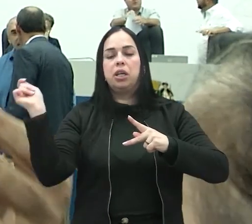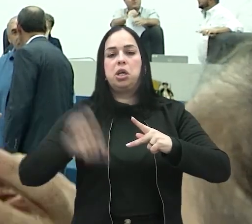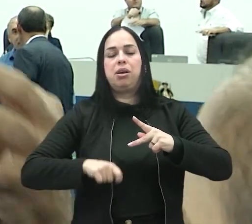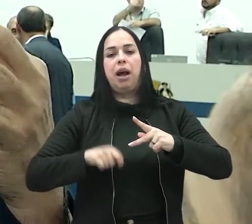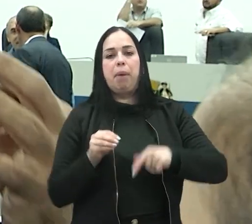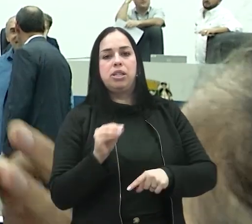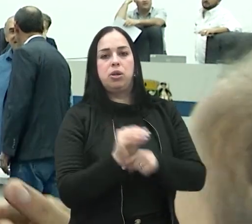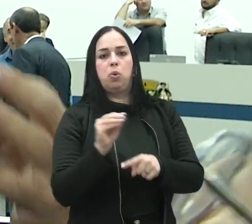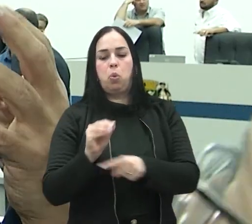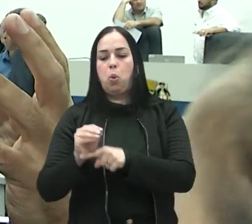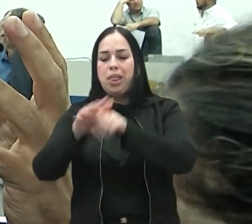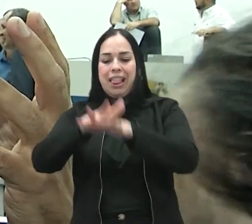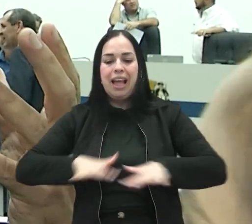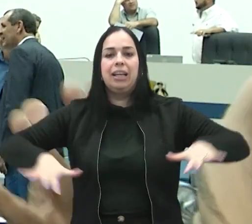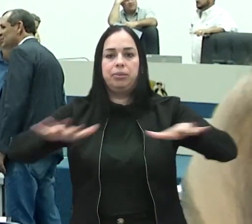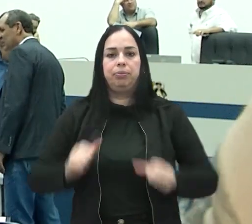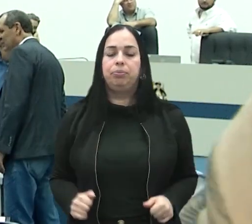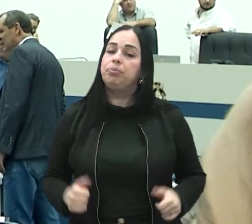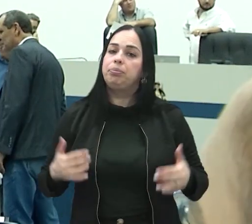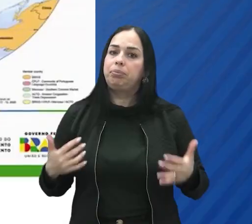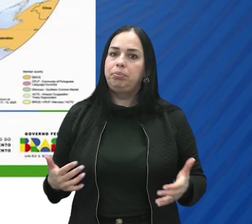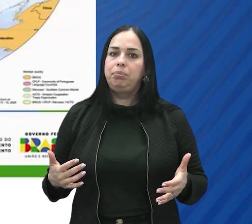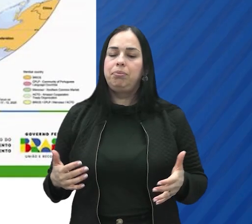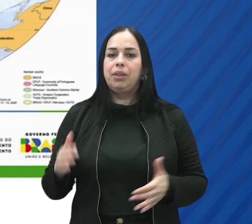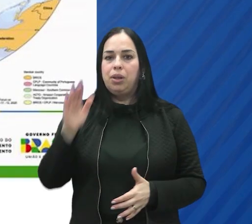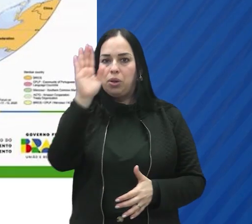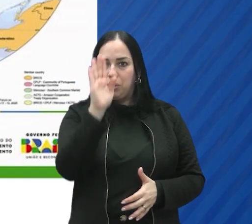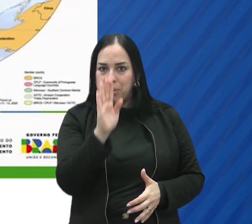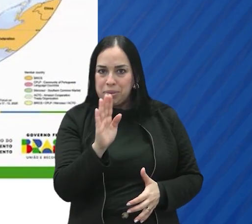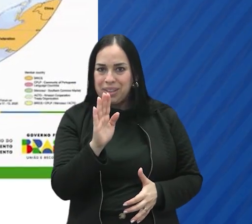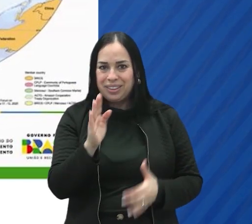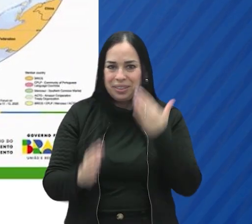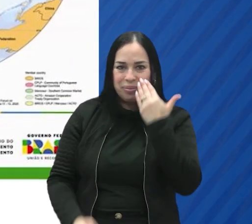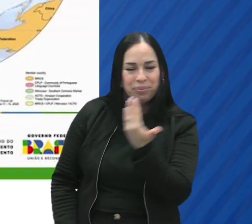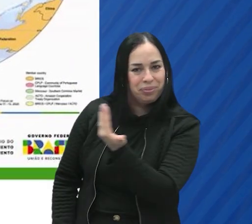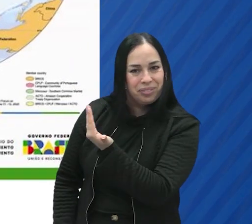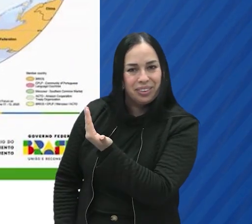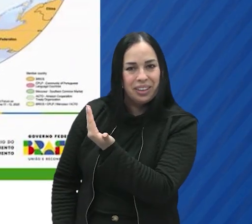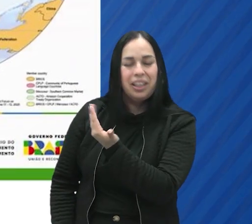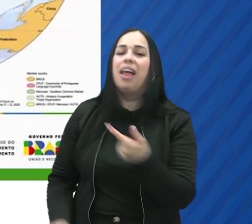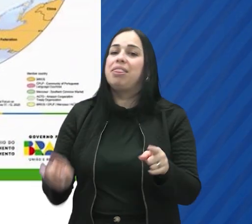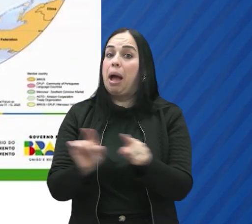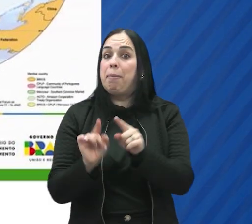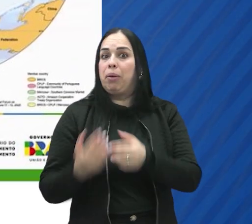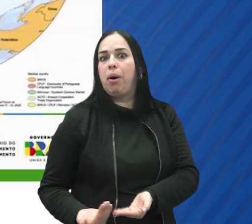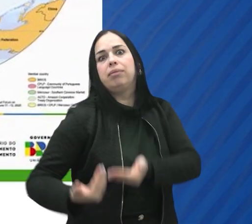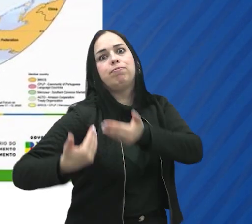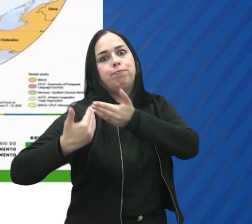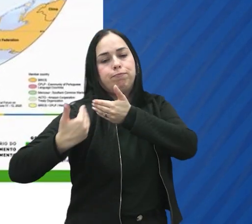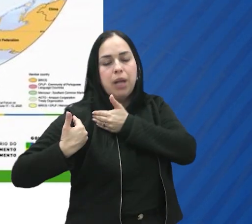como uma cidade que cuida da sua terra. A centralidade simbólica do mapa, somada